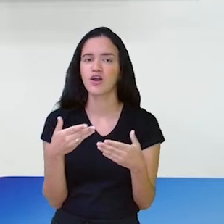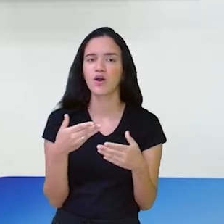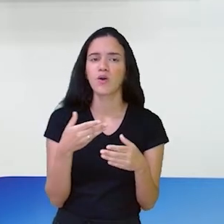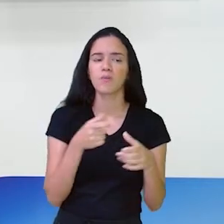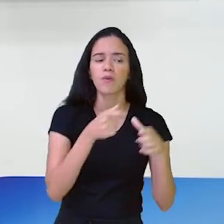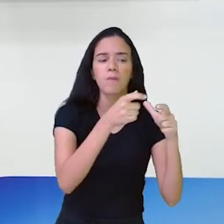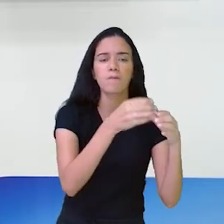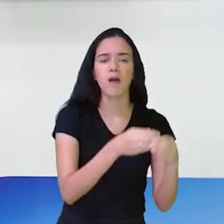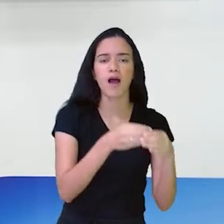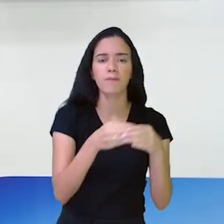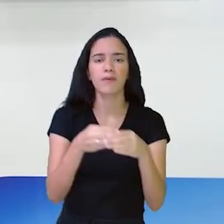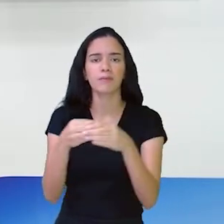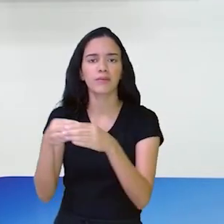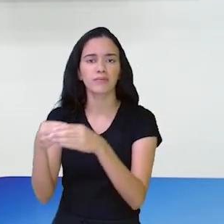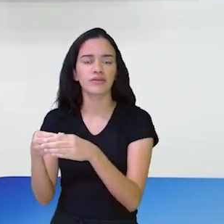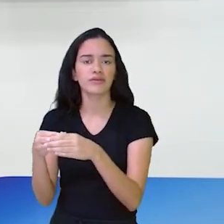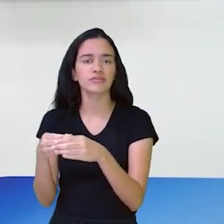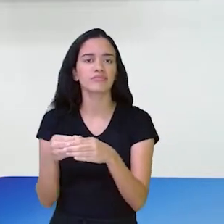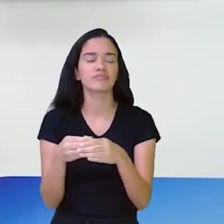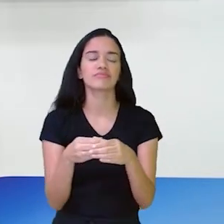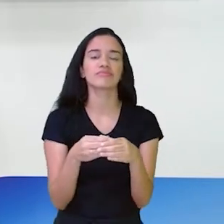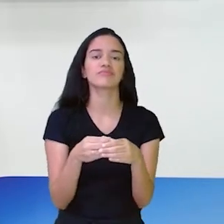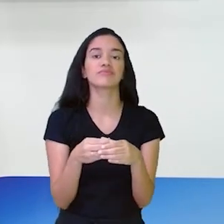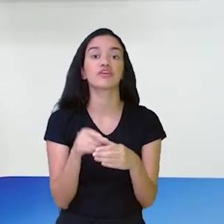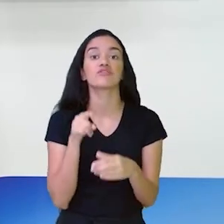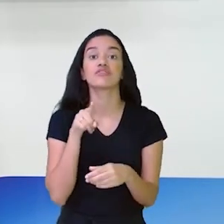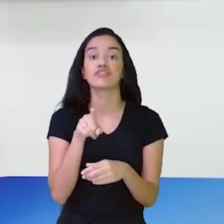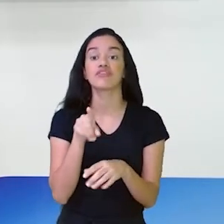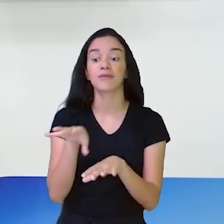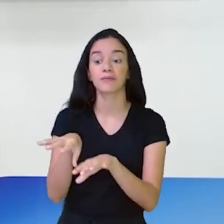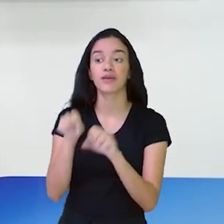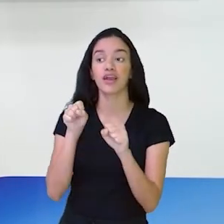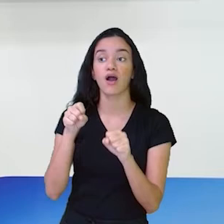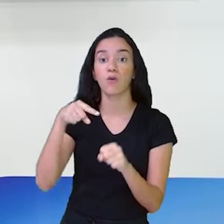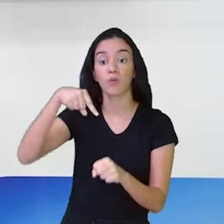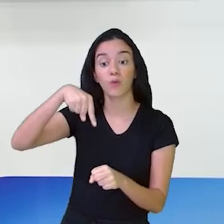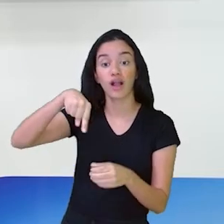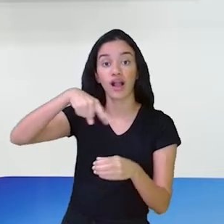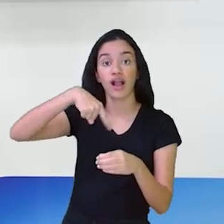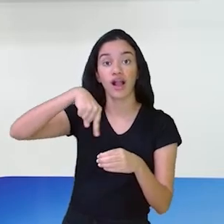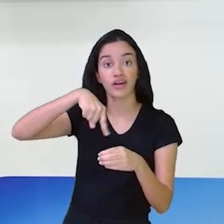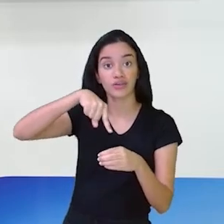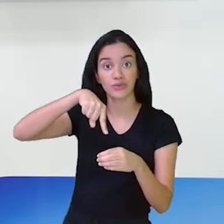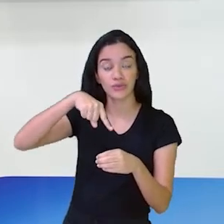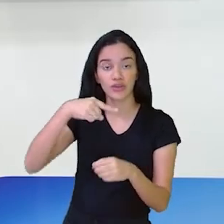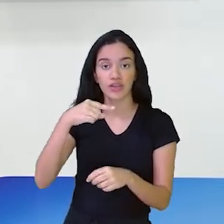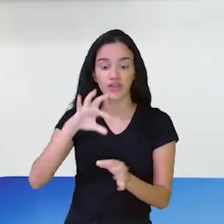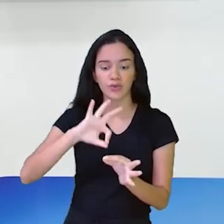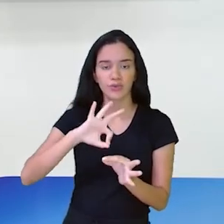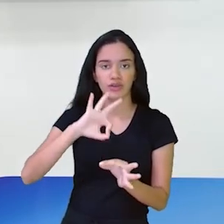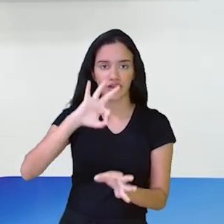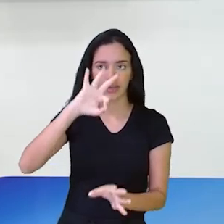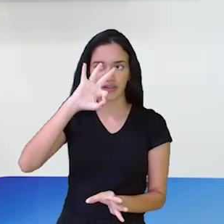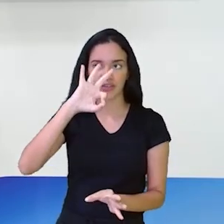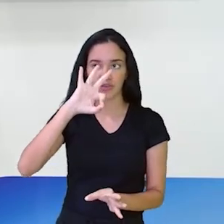tinta em cada folha, você vai pegar um canudo, mas tem que tomar cuidado para não,